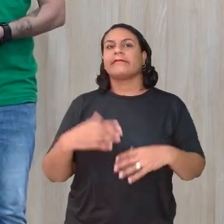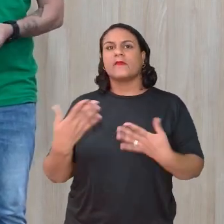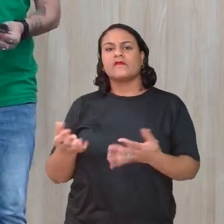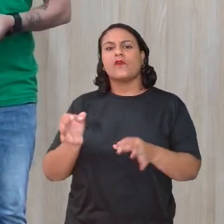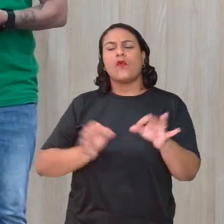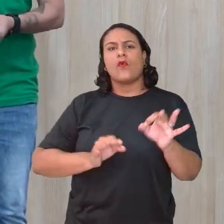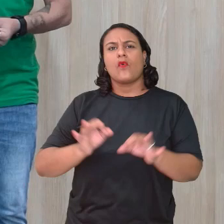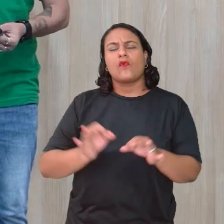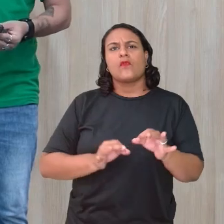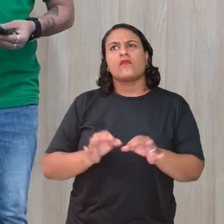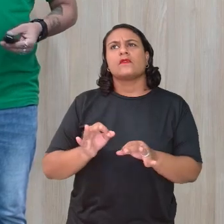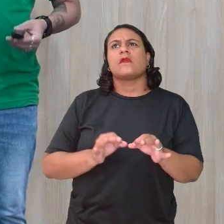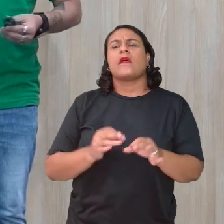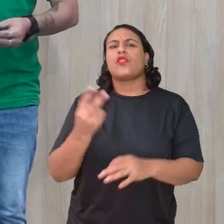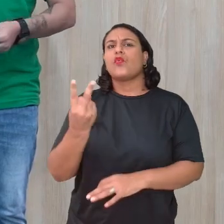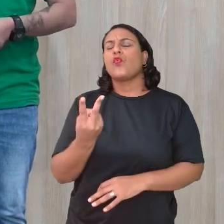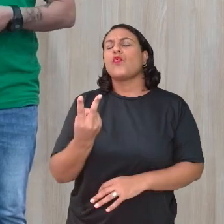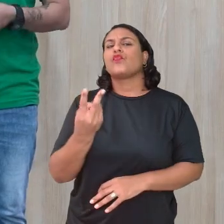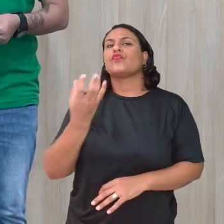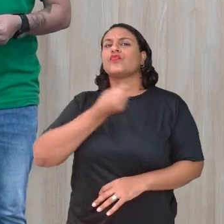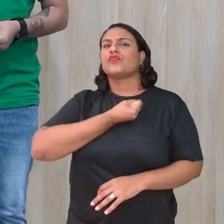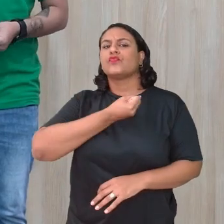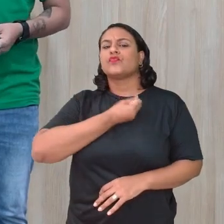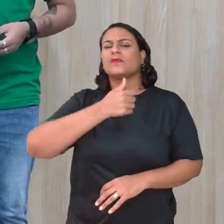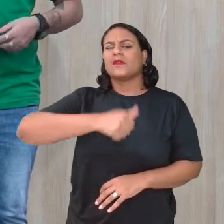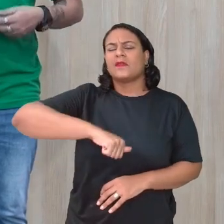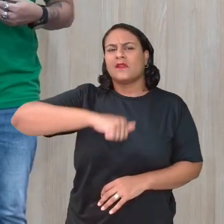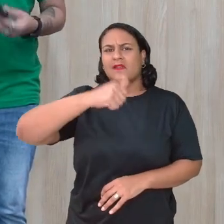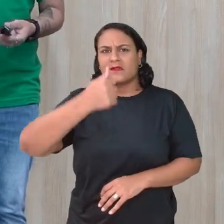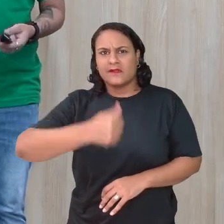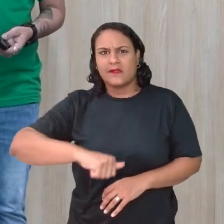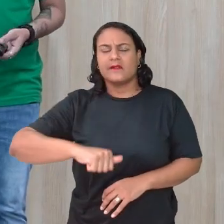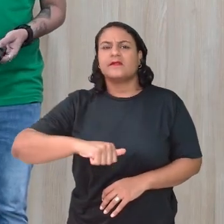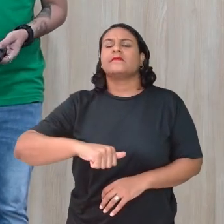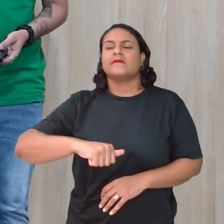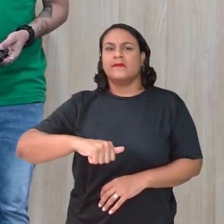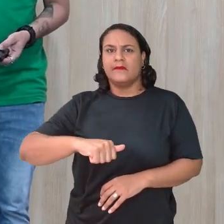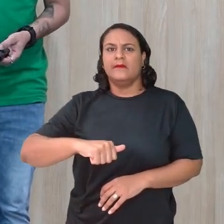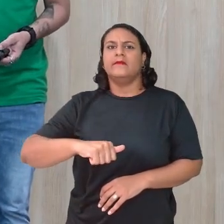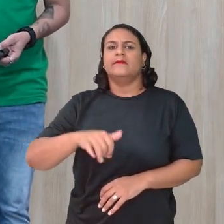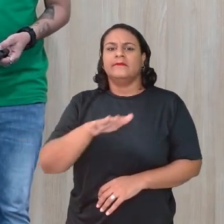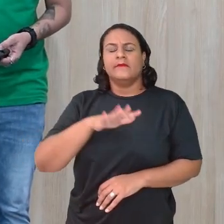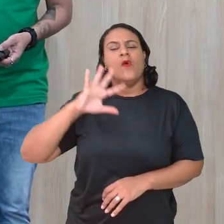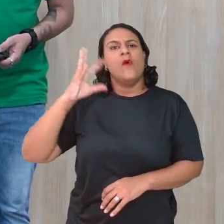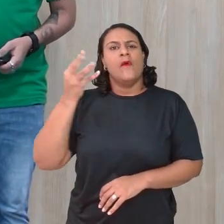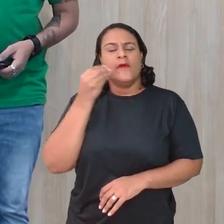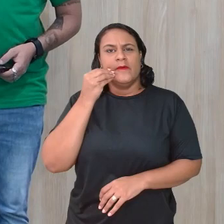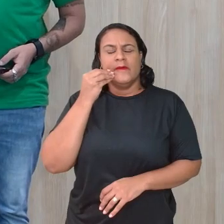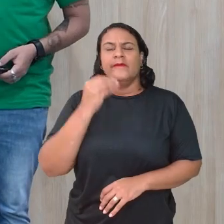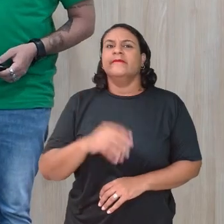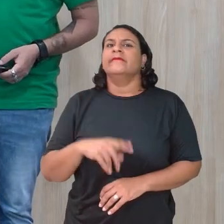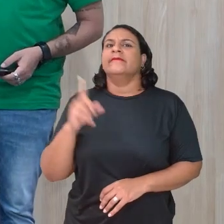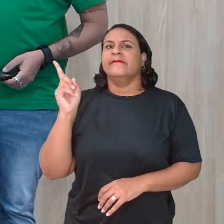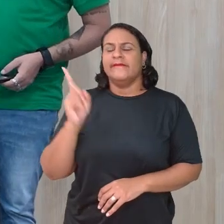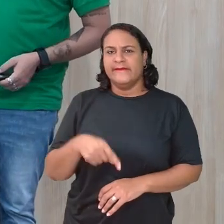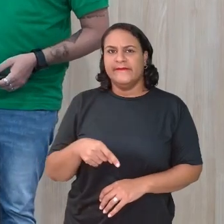arrumar ali dois números e a gente vai analisar aqueles números em termos de probabilidade, tá certo? Isso